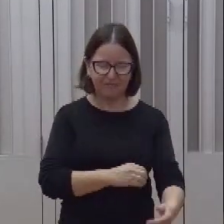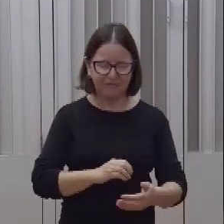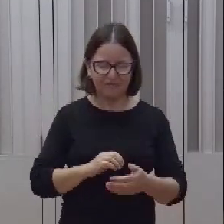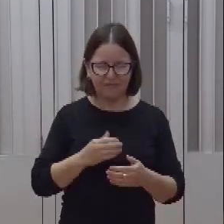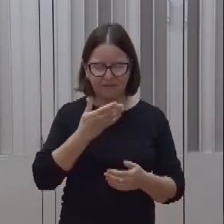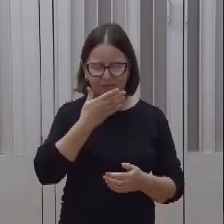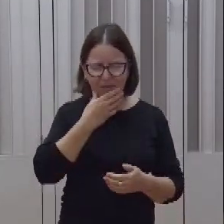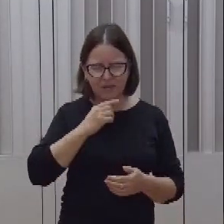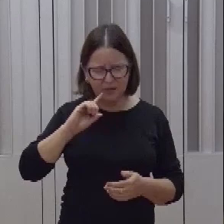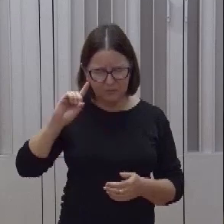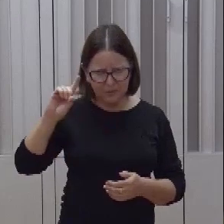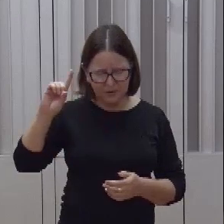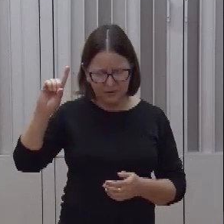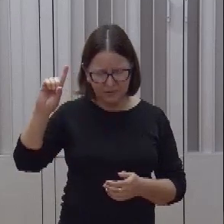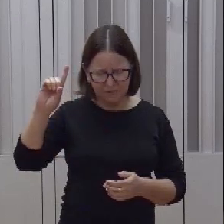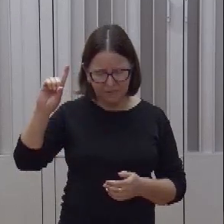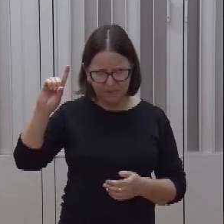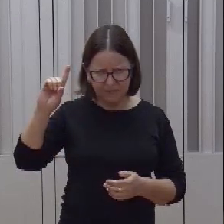Pai,